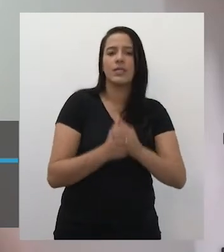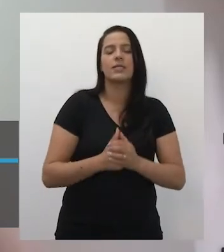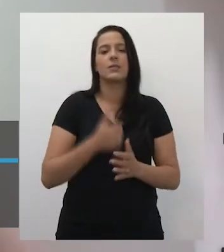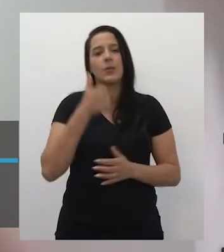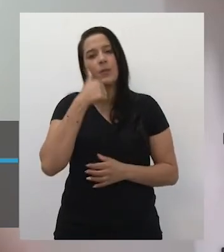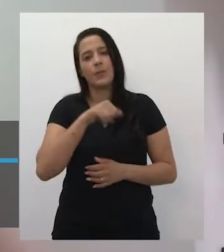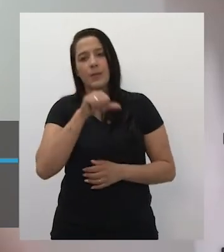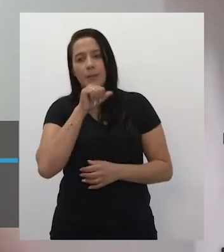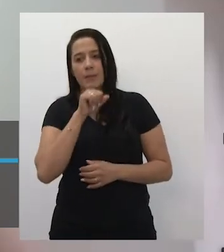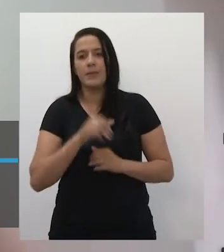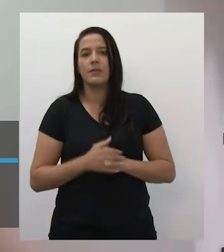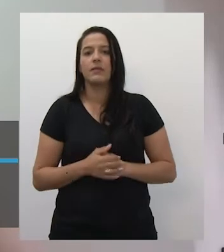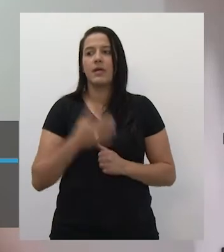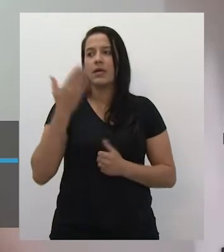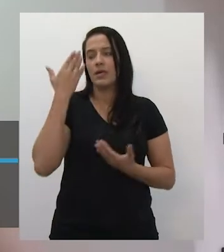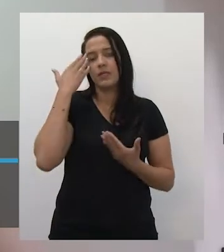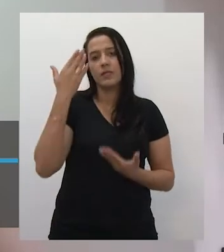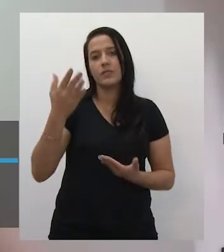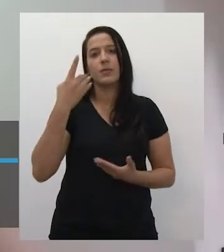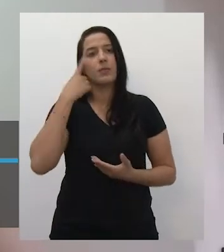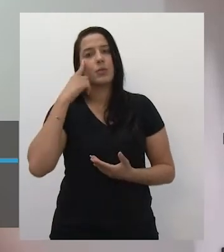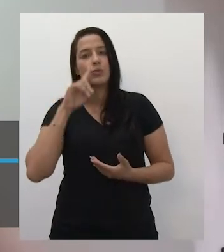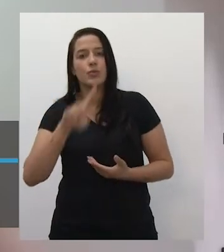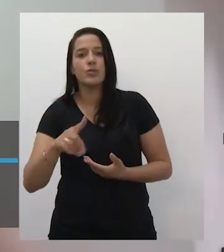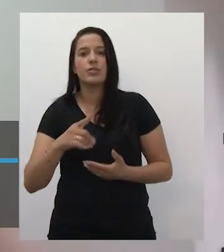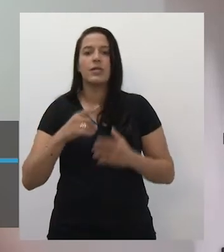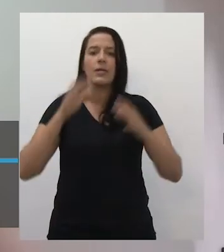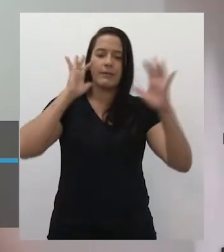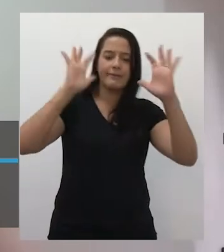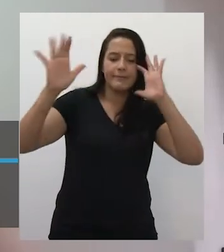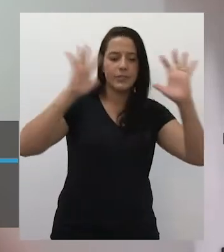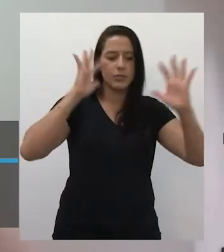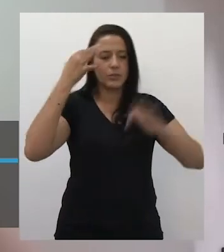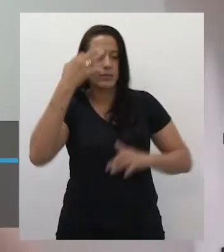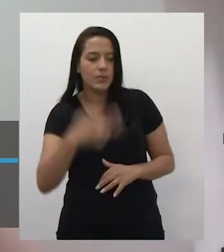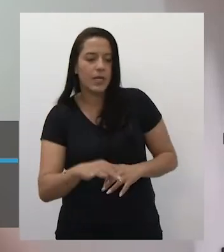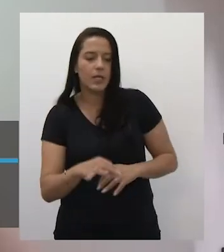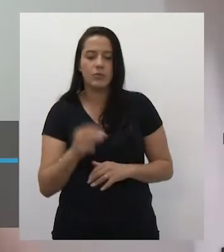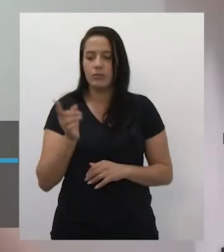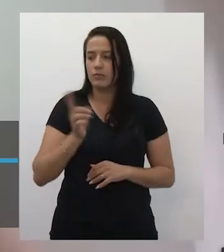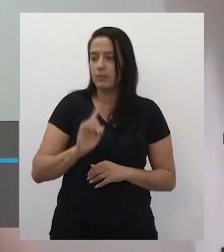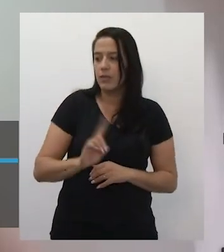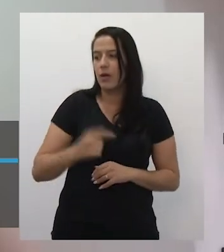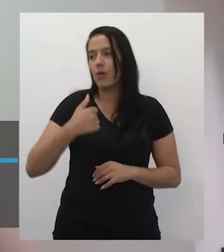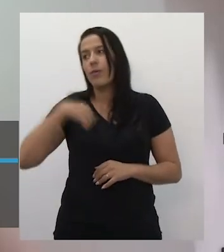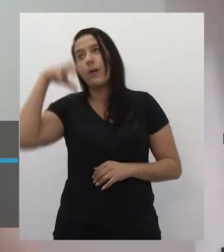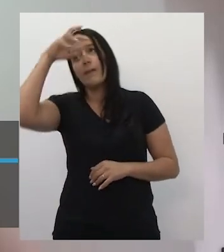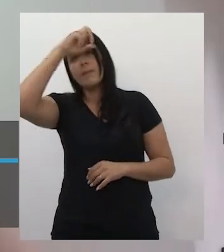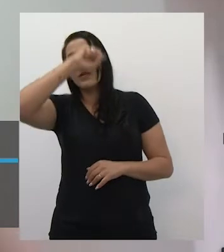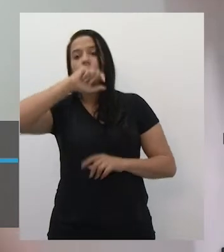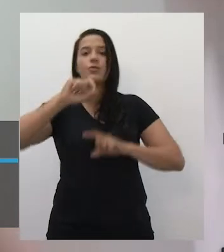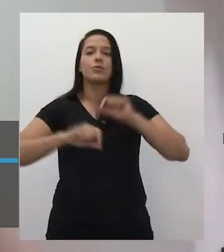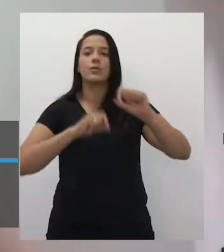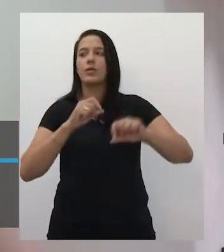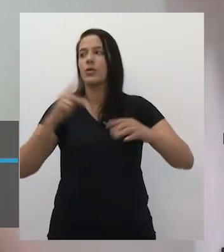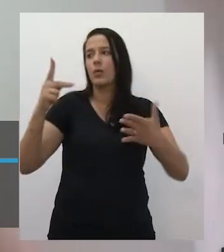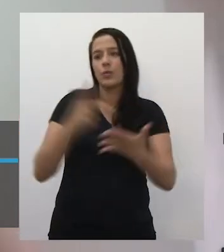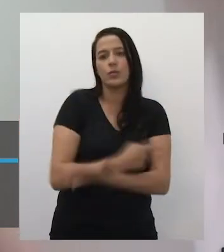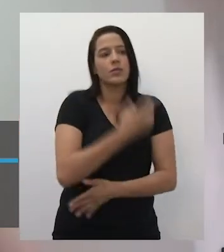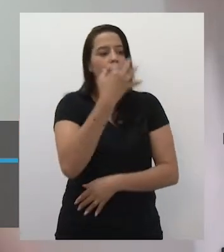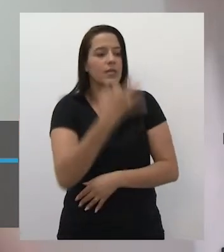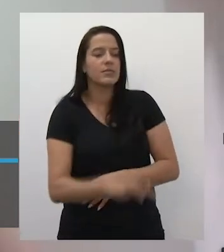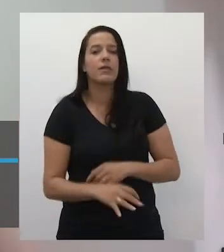diárias. Busco também sempre quebrar aquele bordão que costumeiramente ouvimos por aí, onde dizem